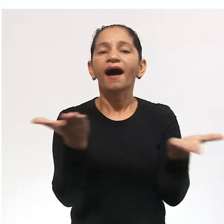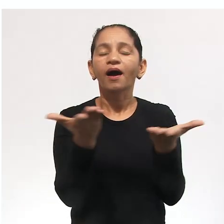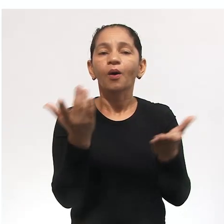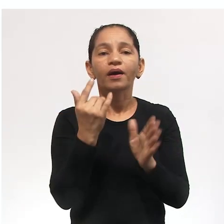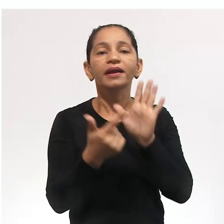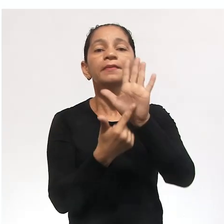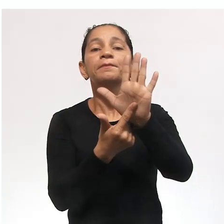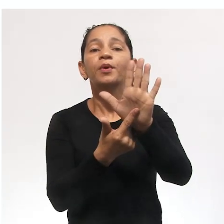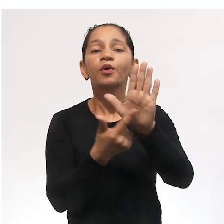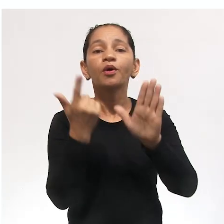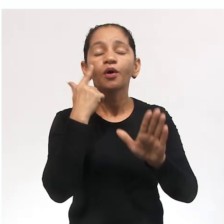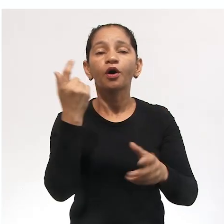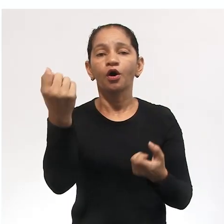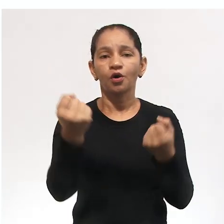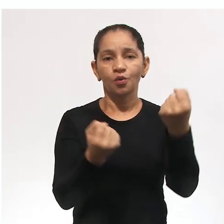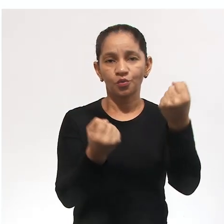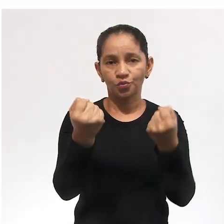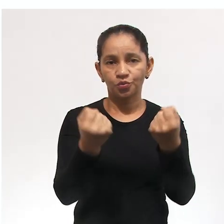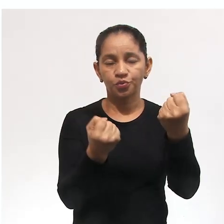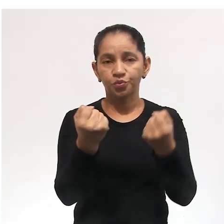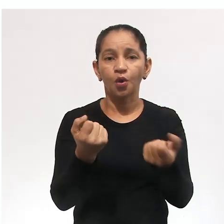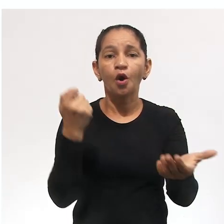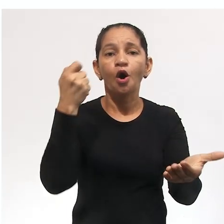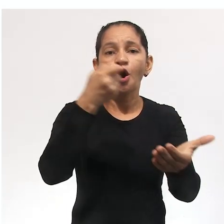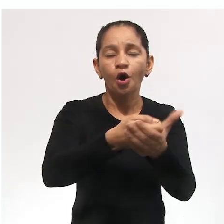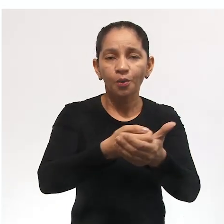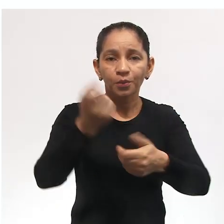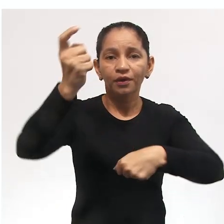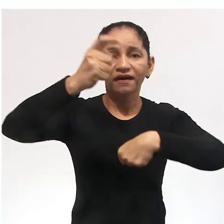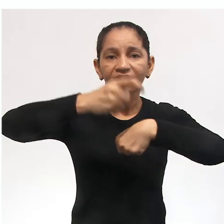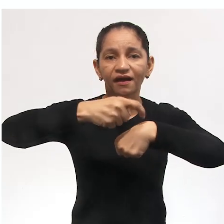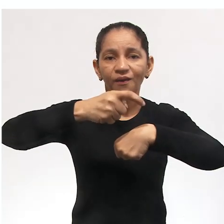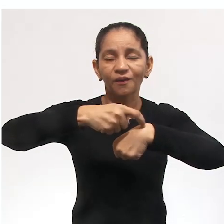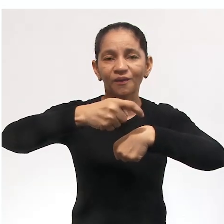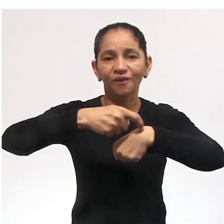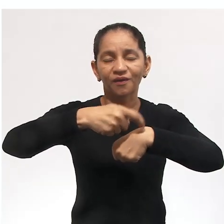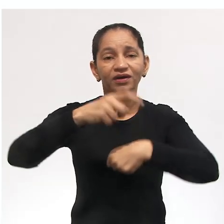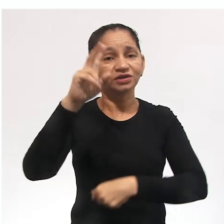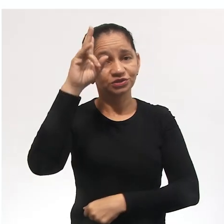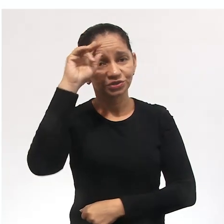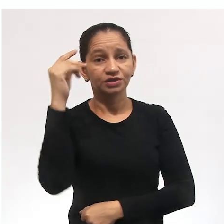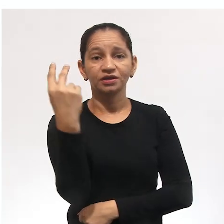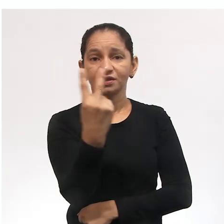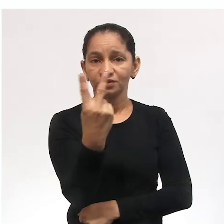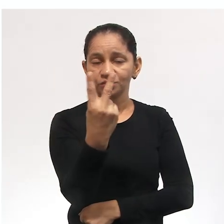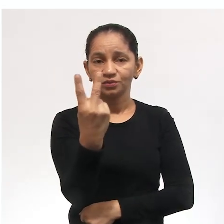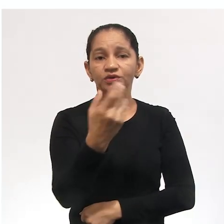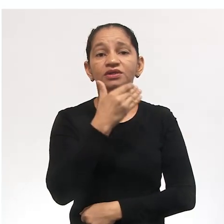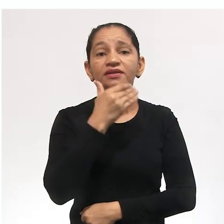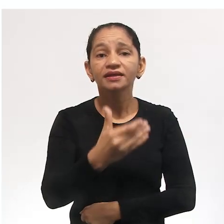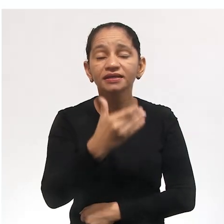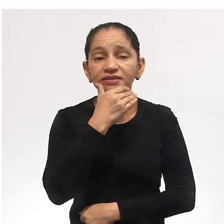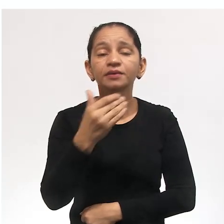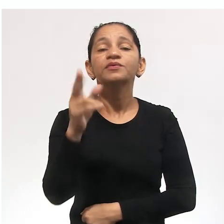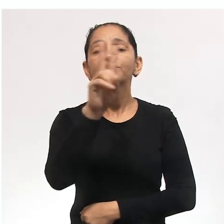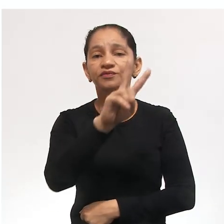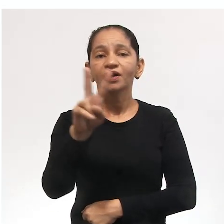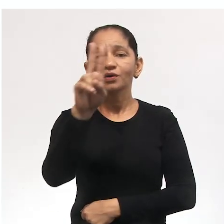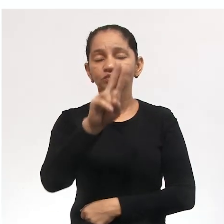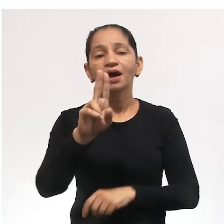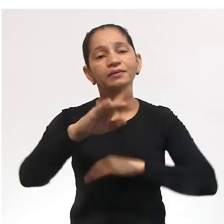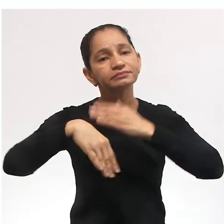foi um veículo adquirido à vista. Então, em 2 de dezembro, a empresa comprou um veículo que será utilizado para atividades